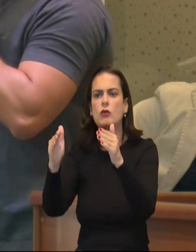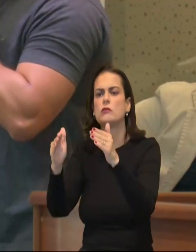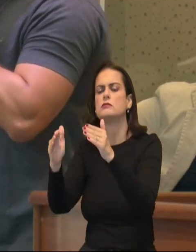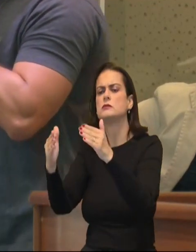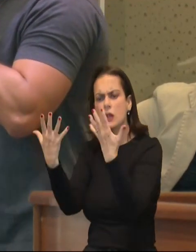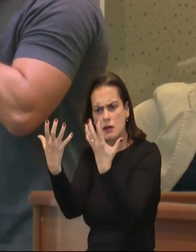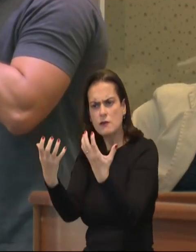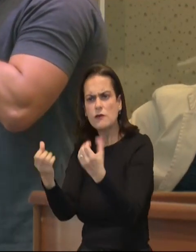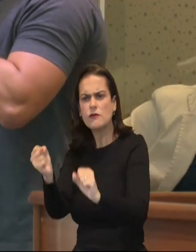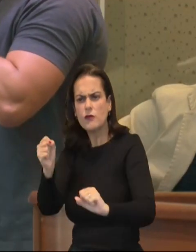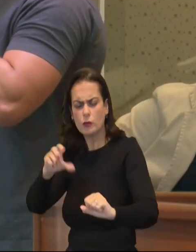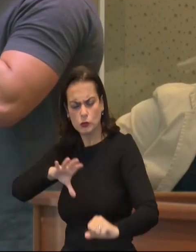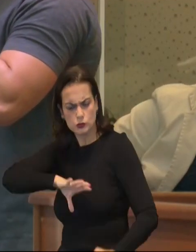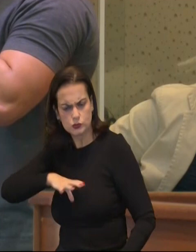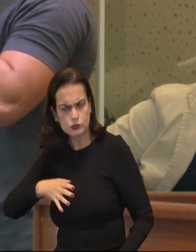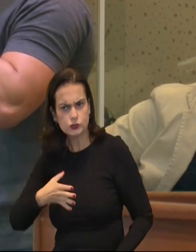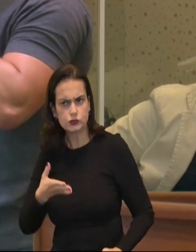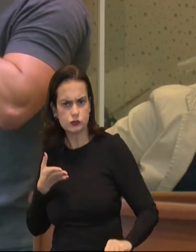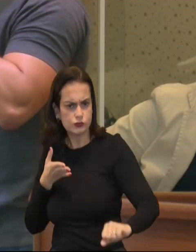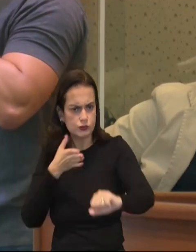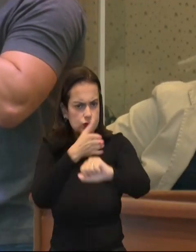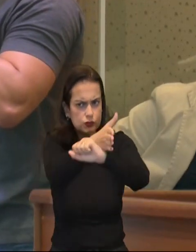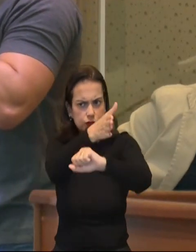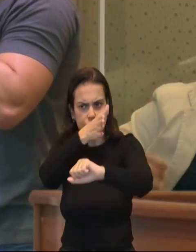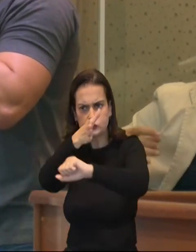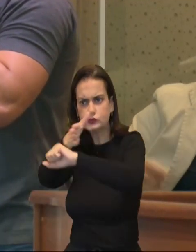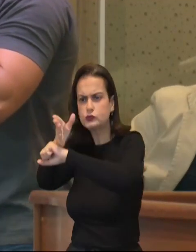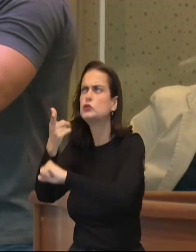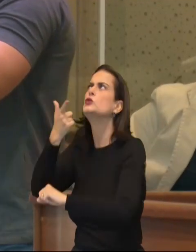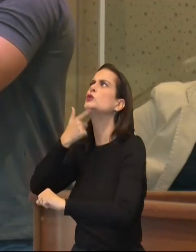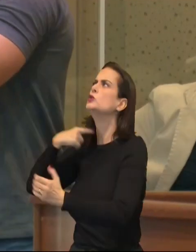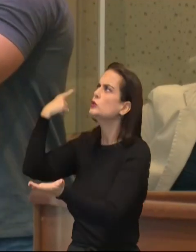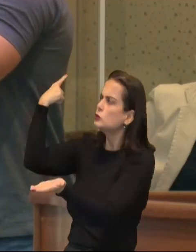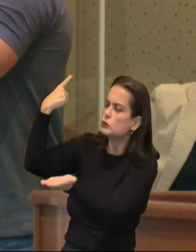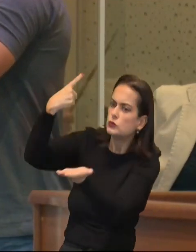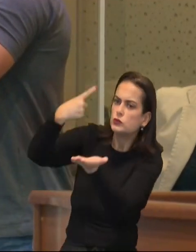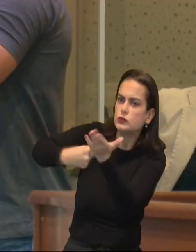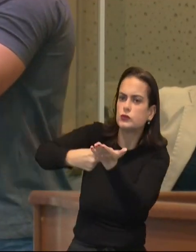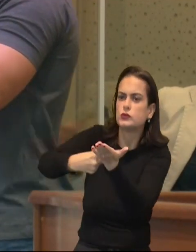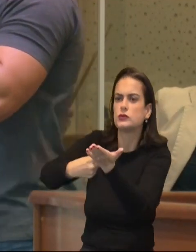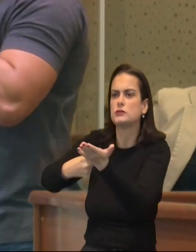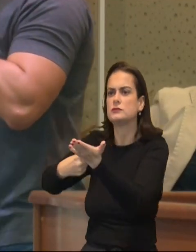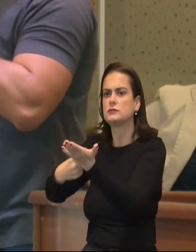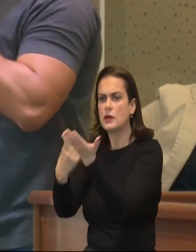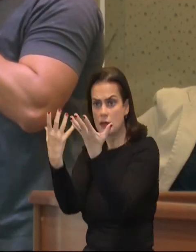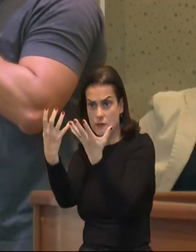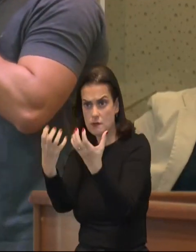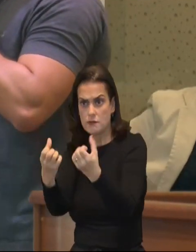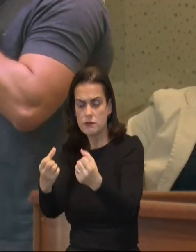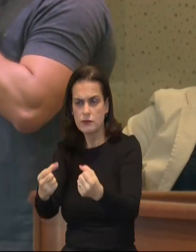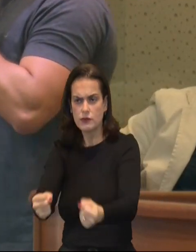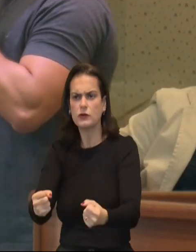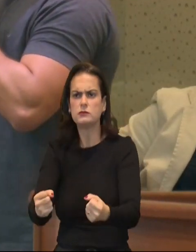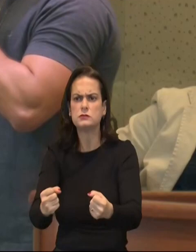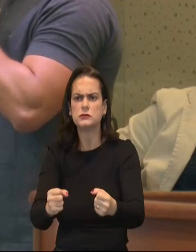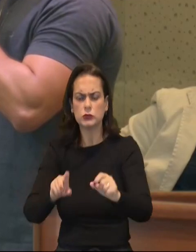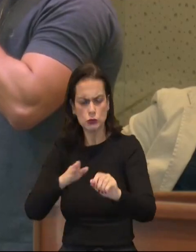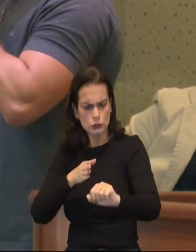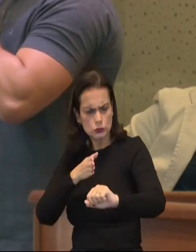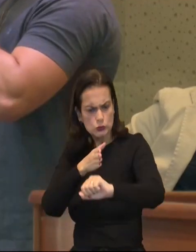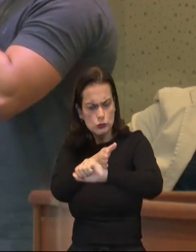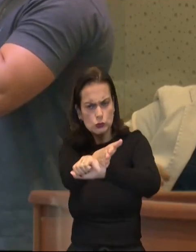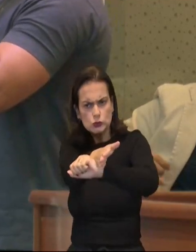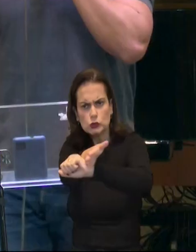romper barreiras, levar tua bondade, menos de mim mesmo, mais da